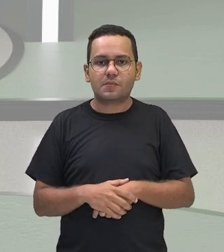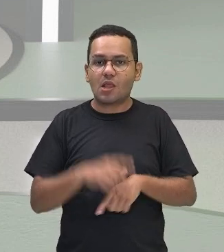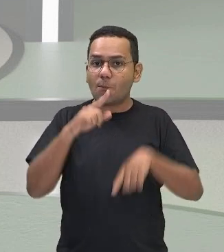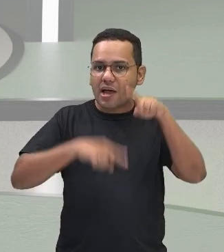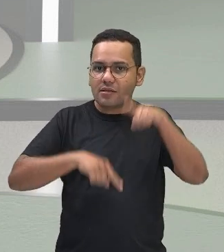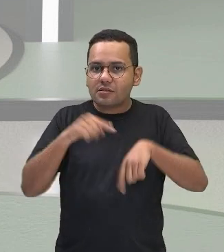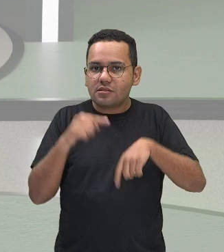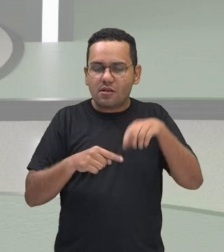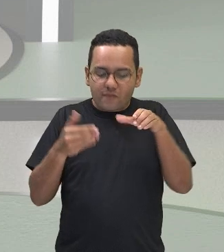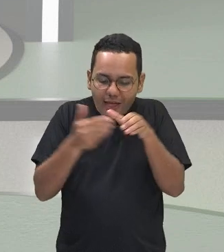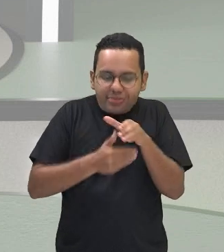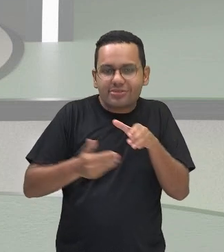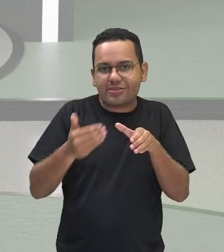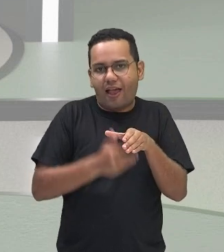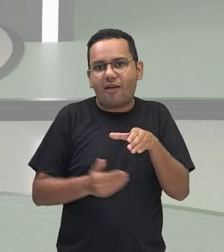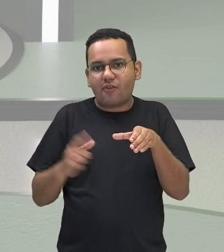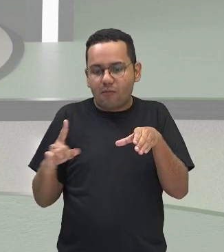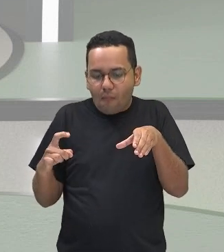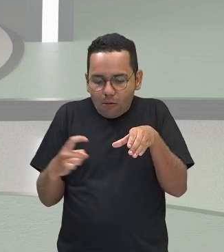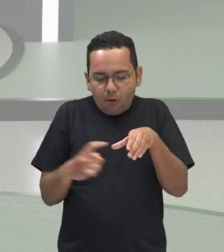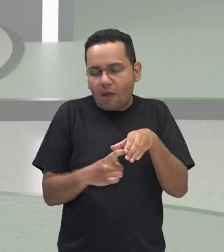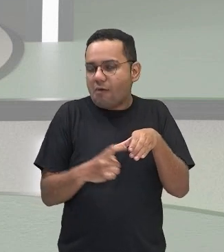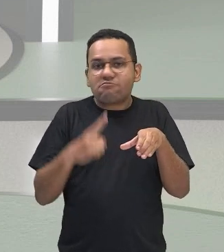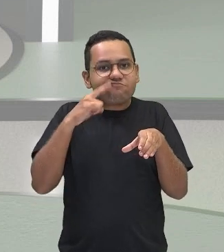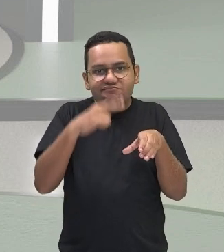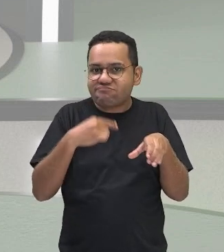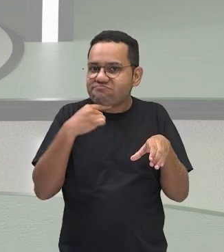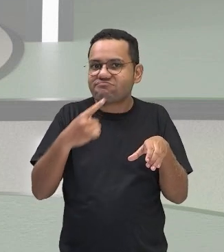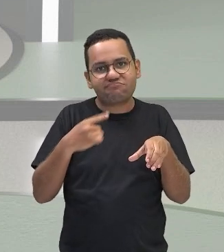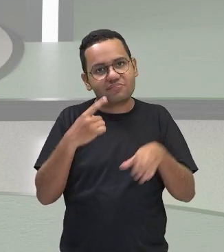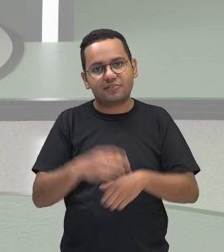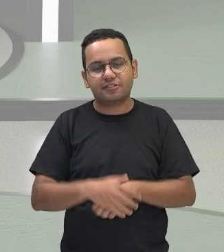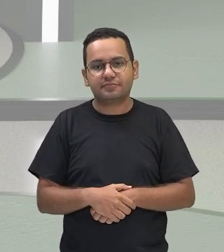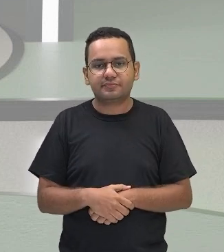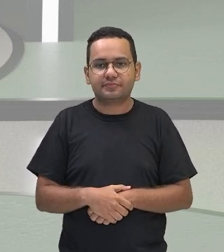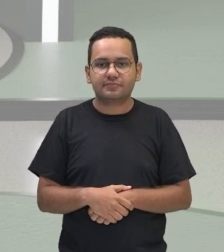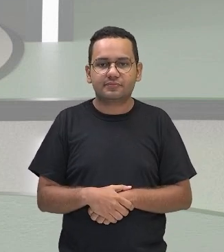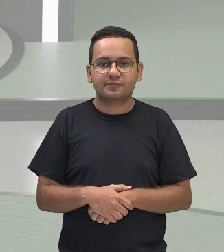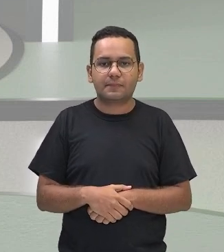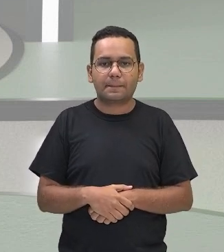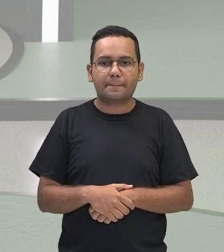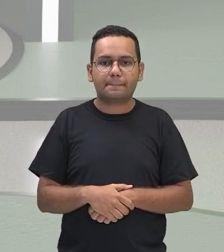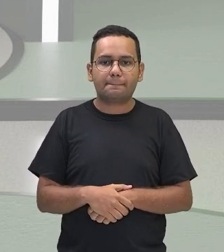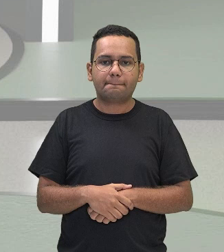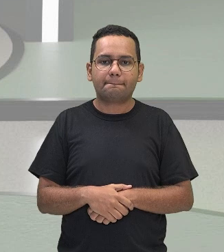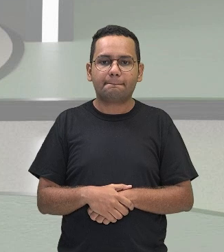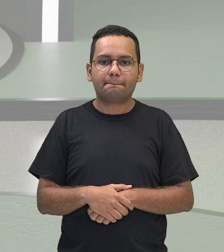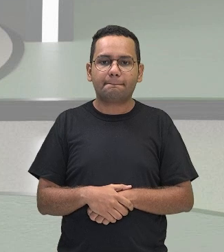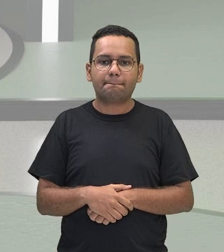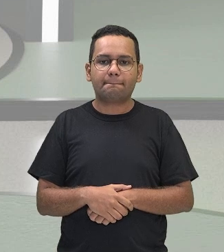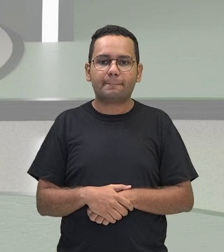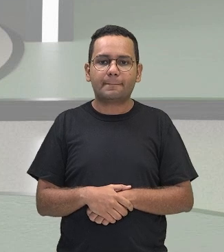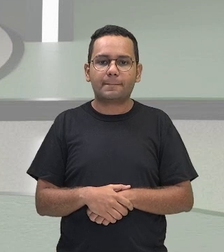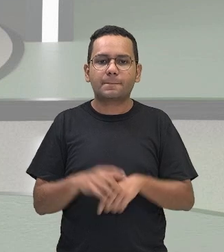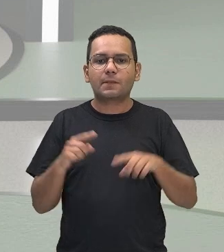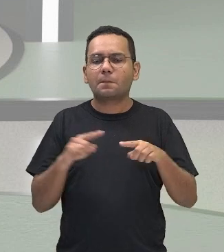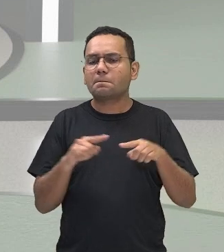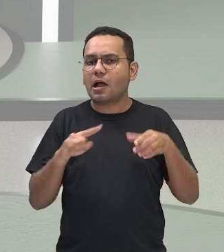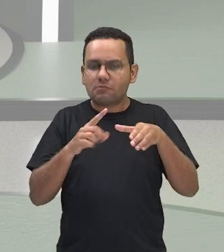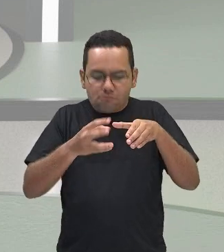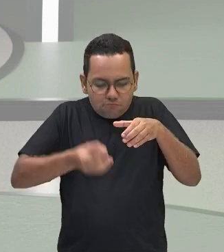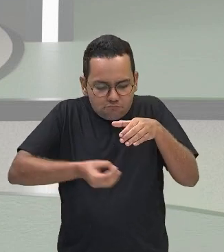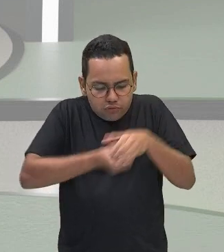impedir a passagem dos espermatozoides. Muitas vezes eles são usados de forma associada com espermicidas,